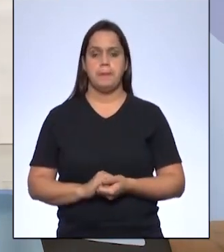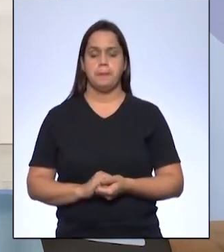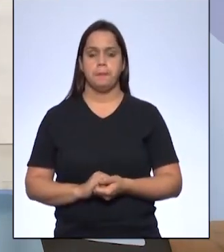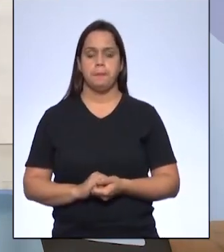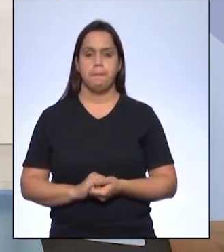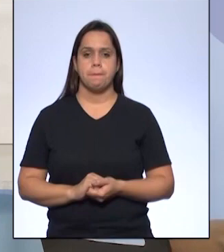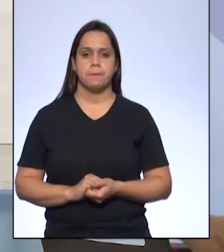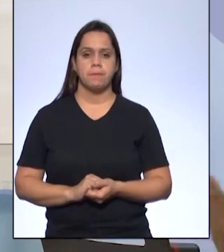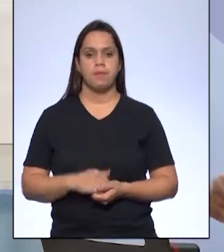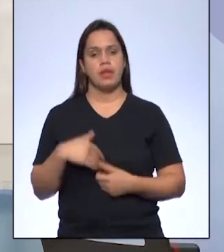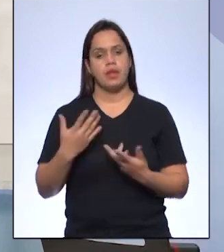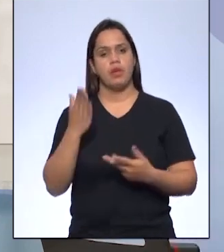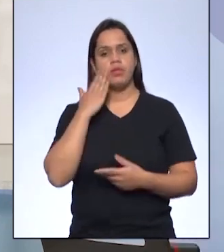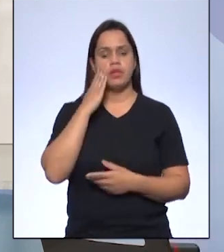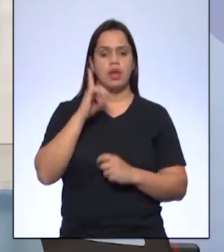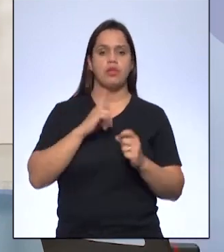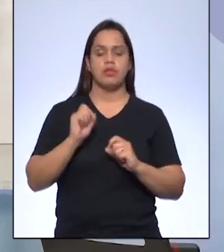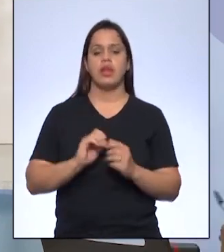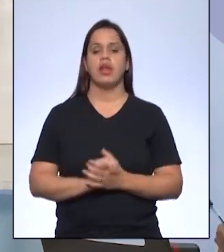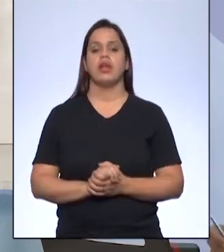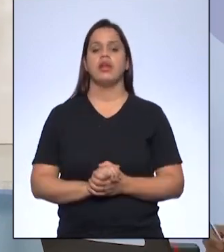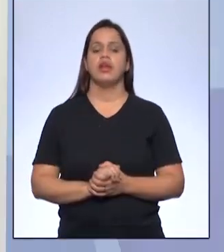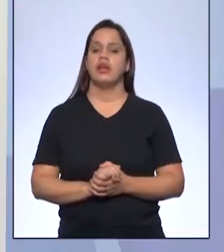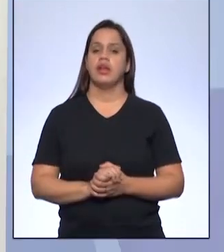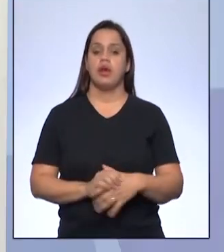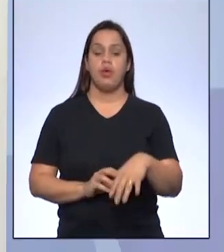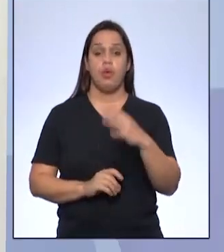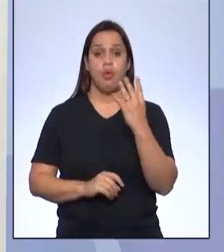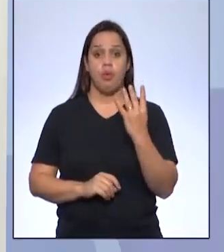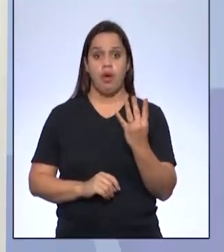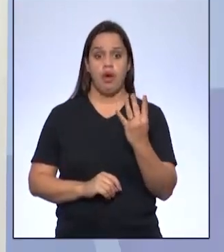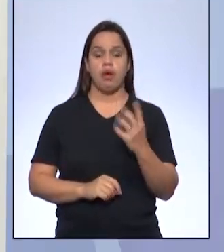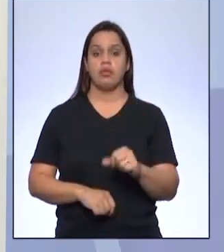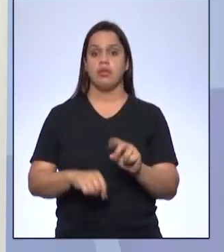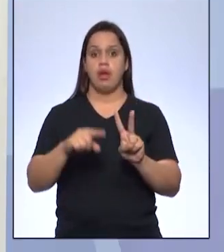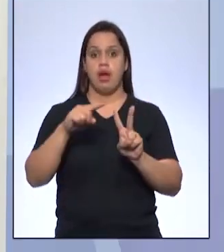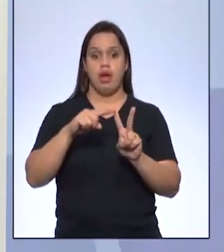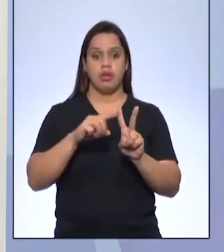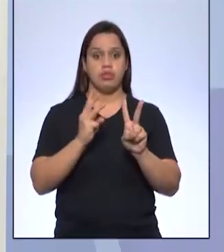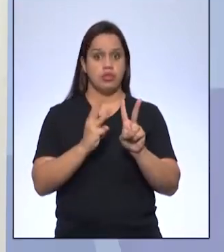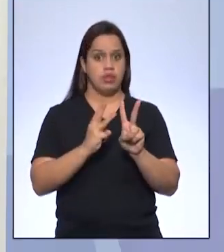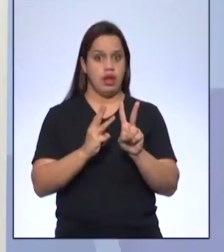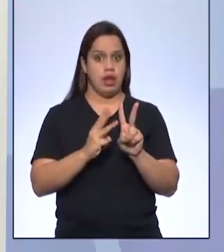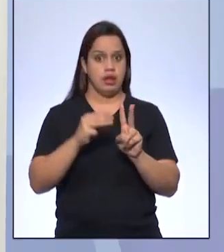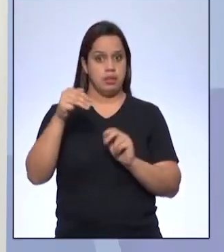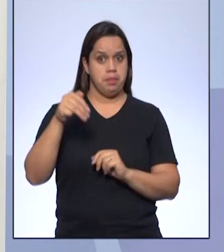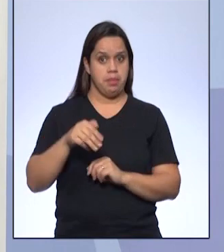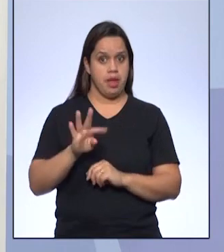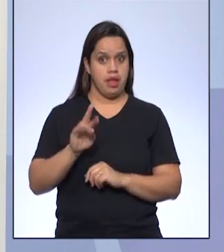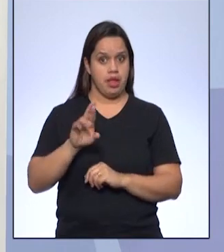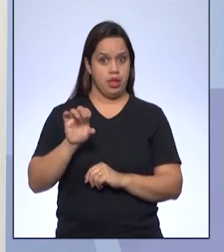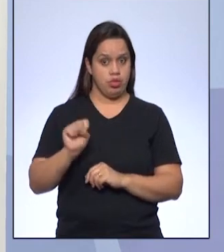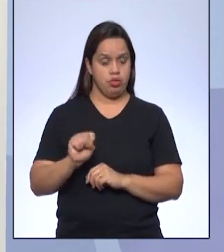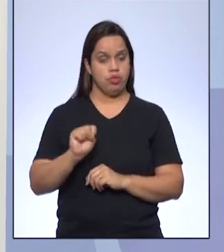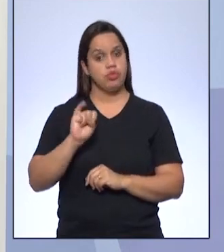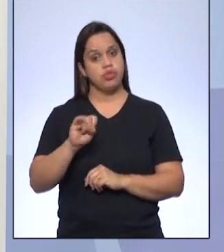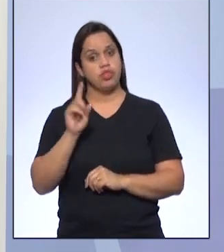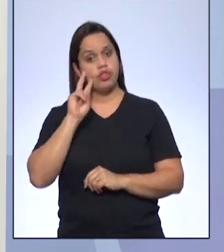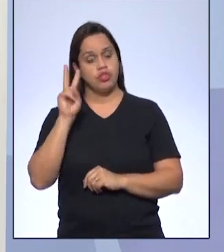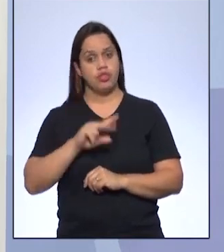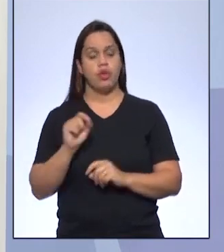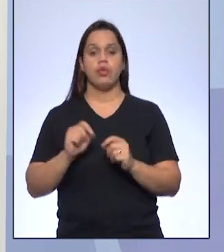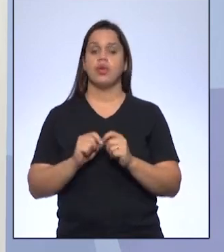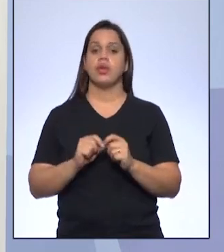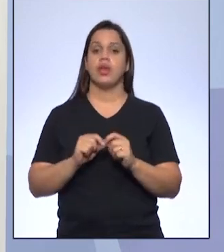tem 4 raiz de 3 metros, se a gente considerar a